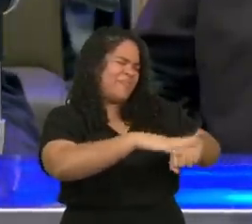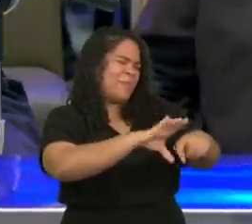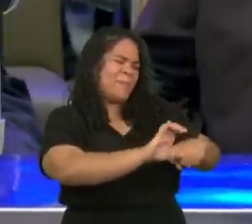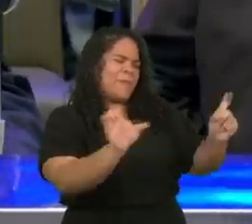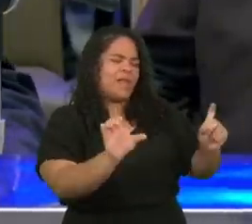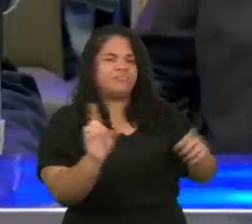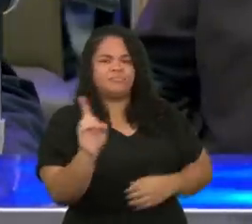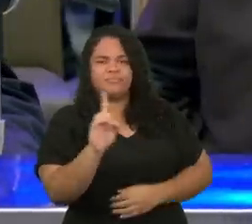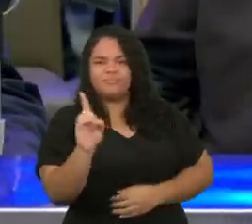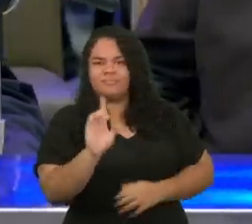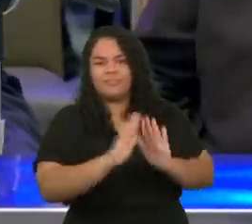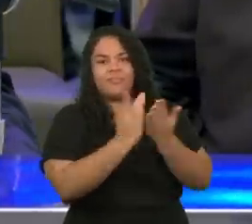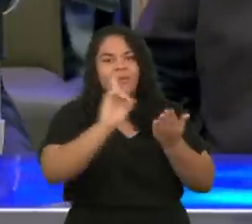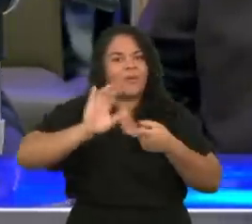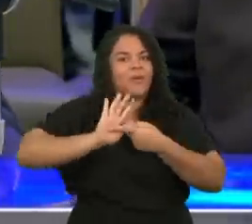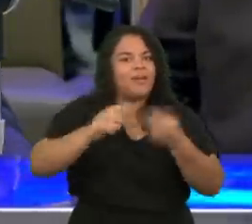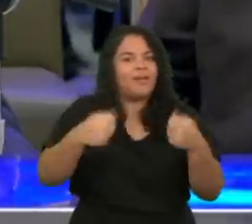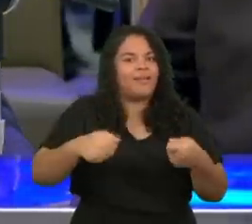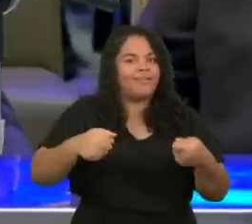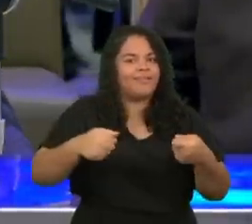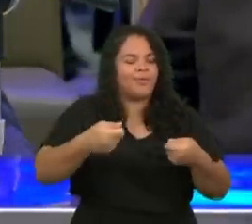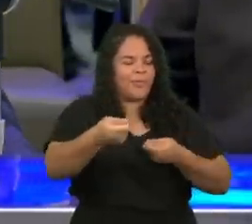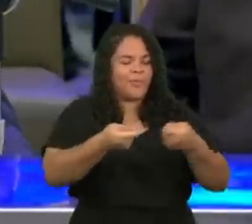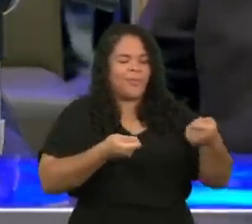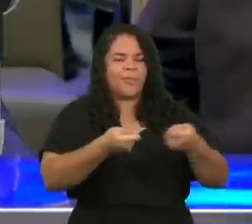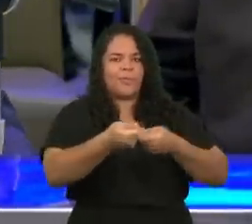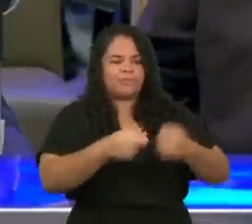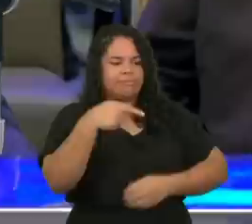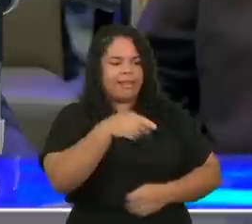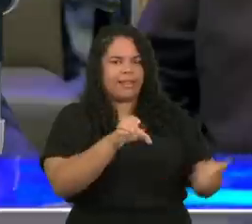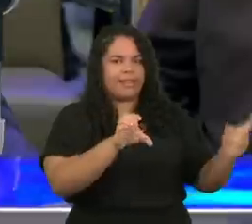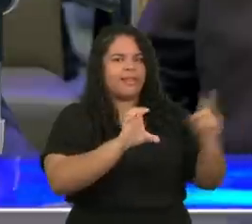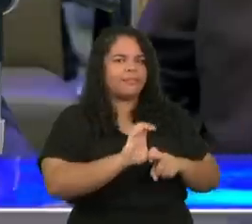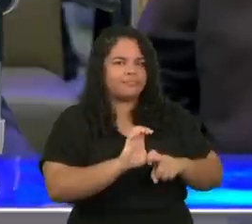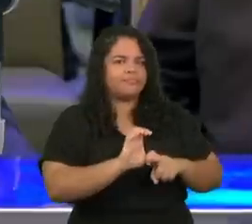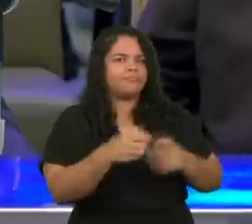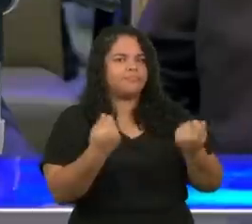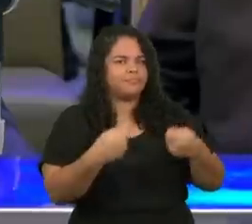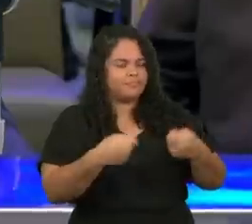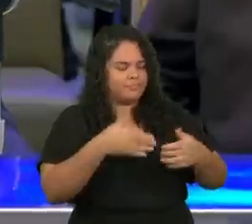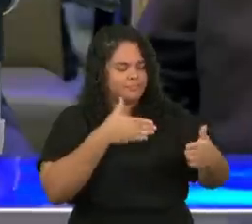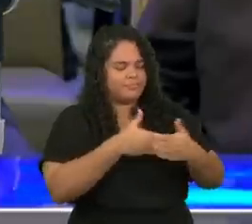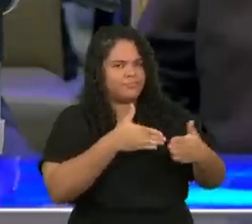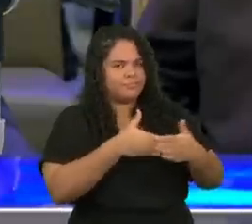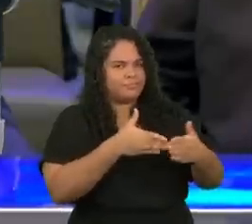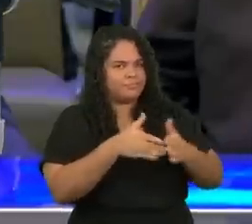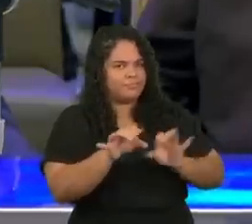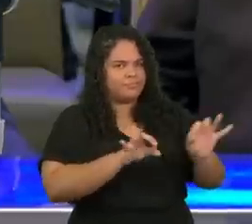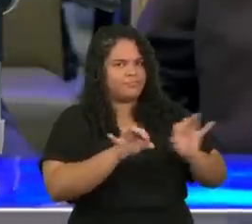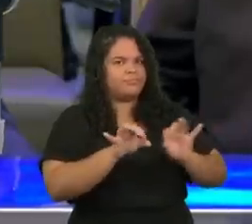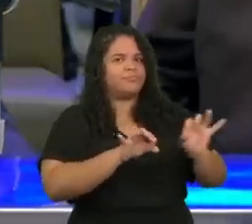a palavra de Deus ensina a ter limites né até limites